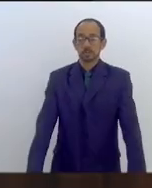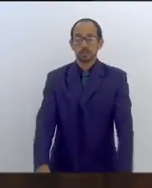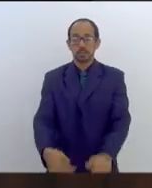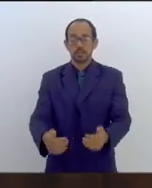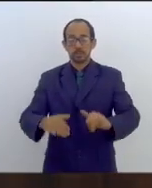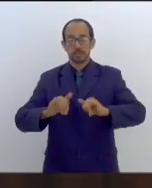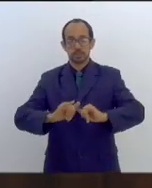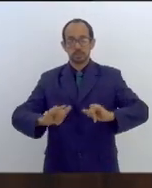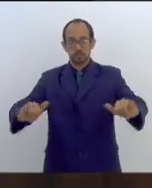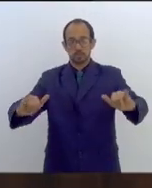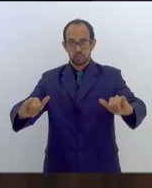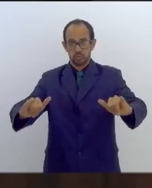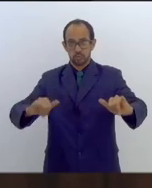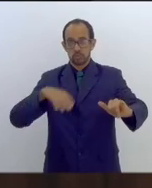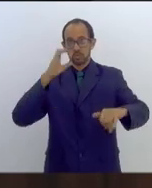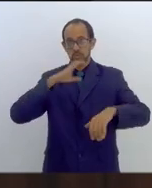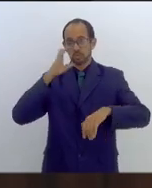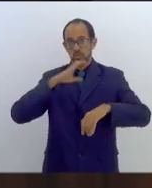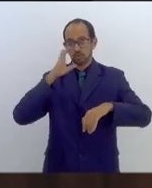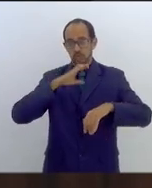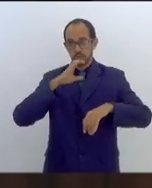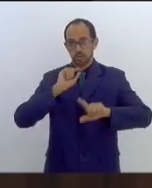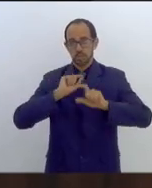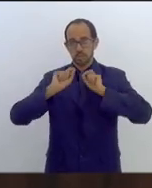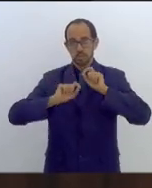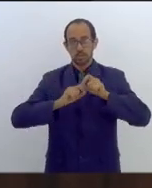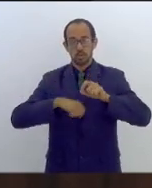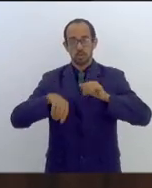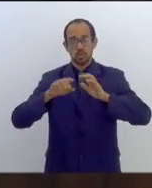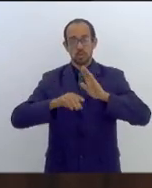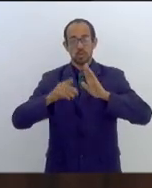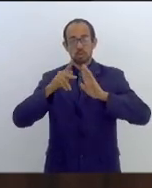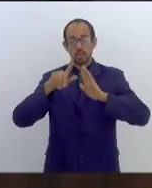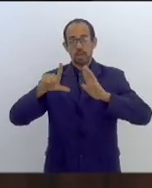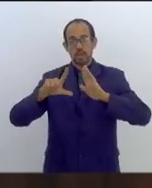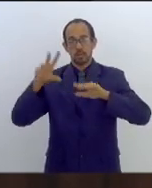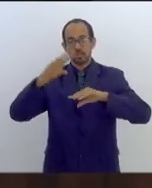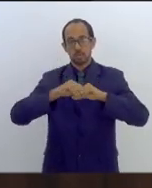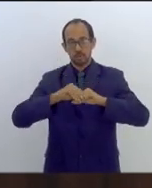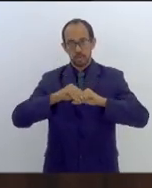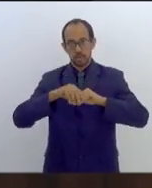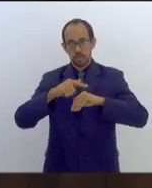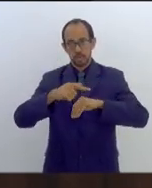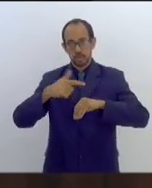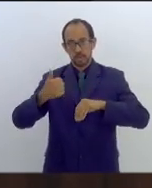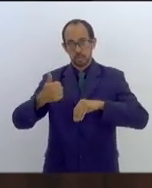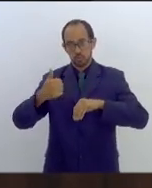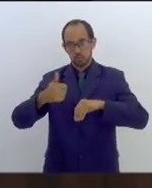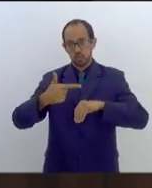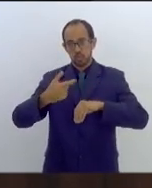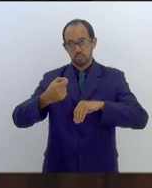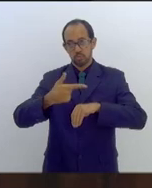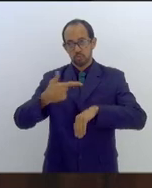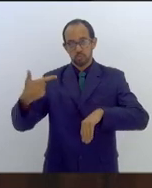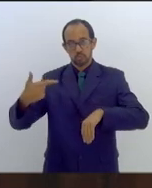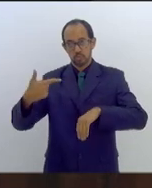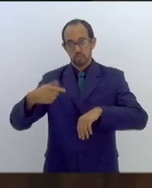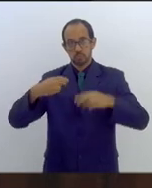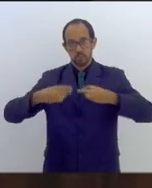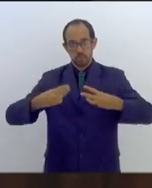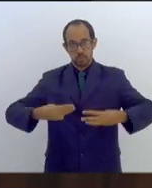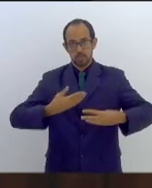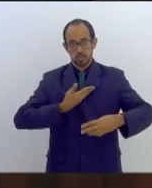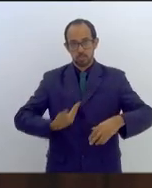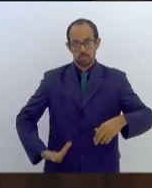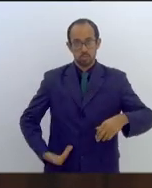Anuncio. Em regime de urgência, em discussão única, projeto de lei complementar 71 de 22, de autoria do Ministério Público.